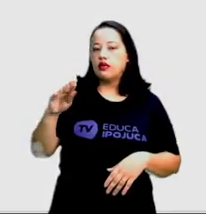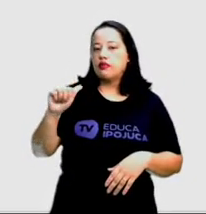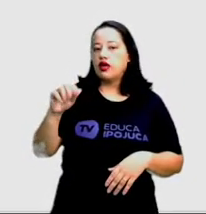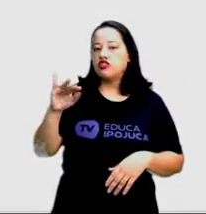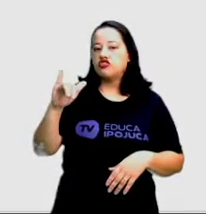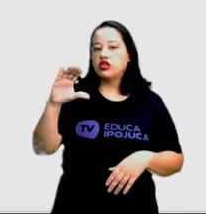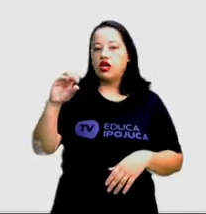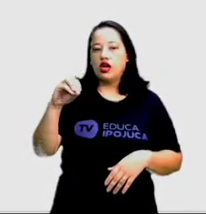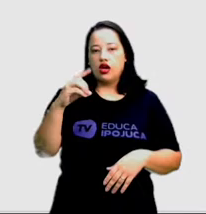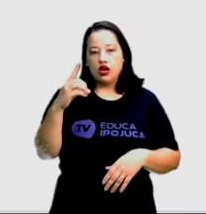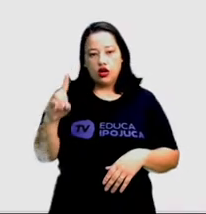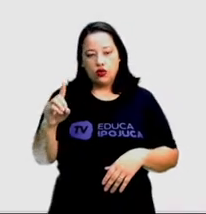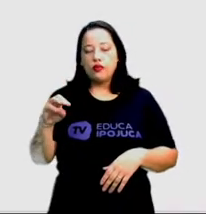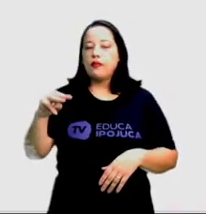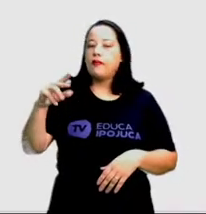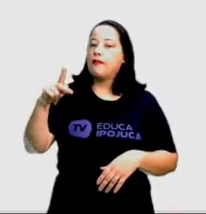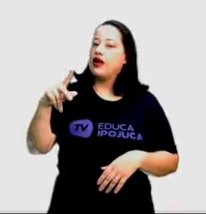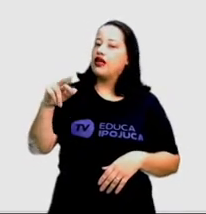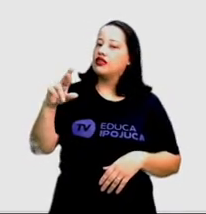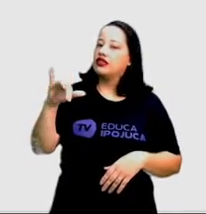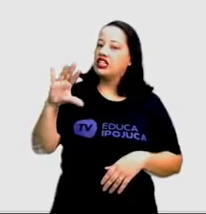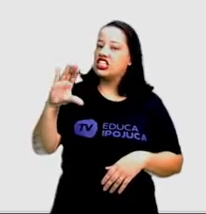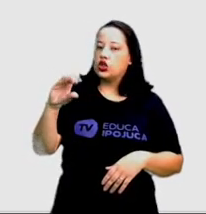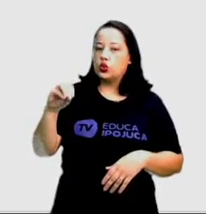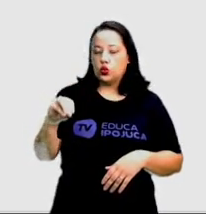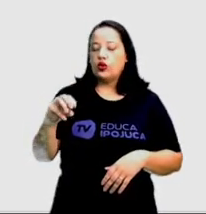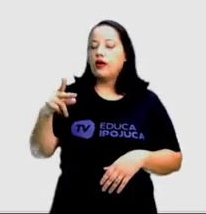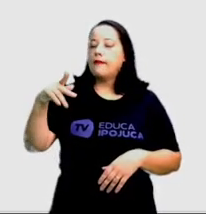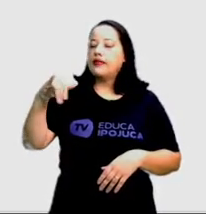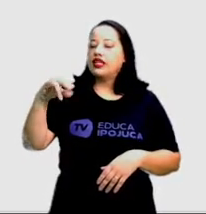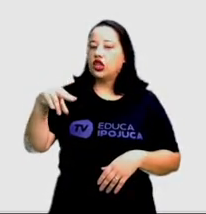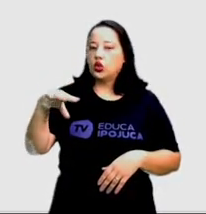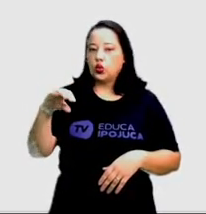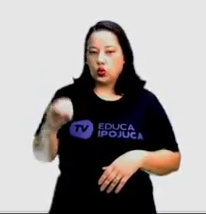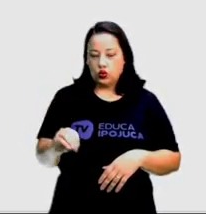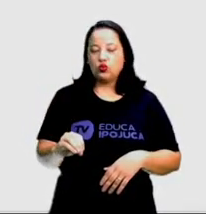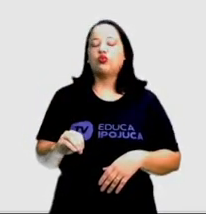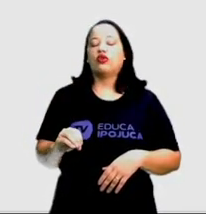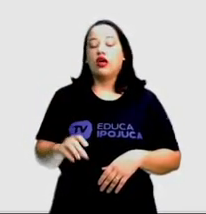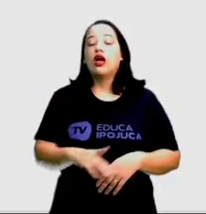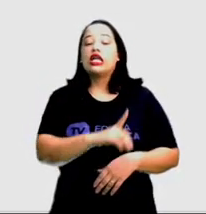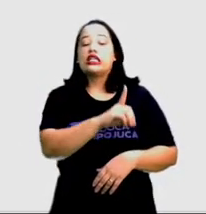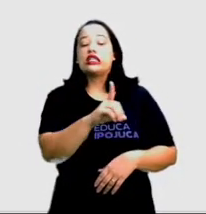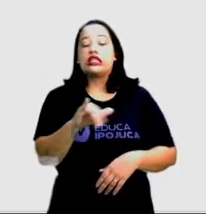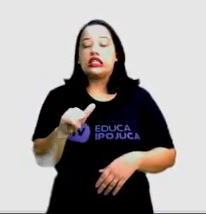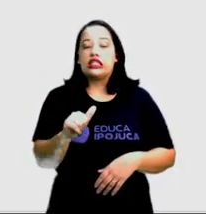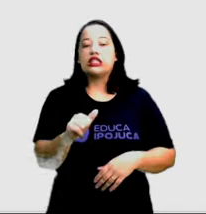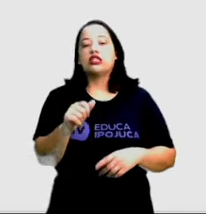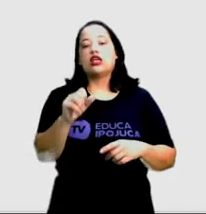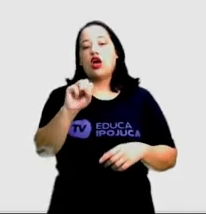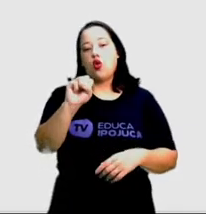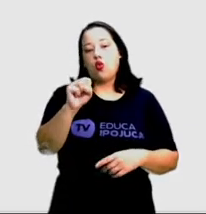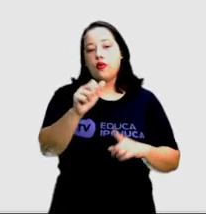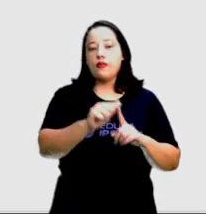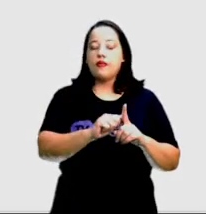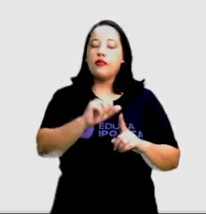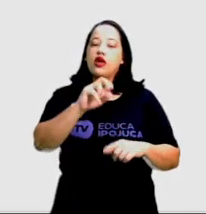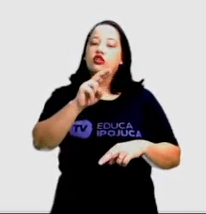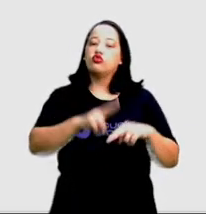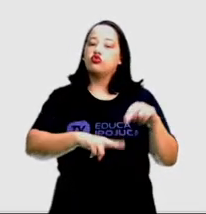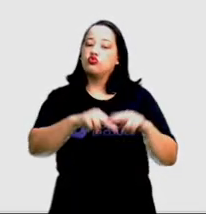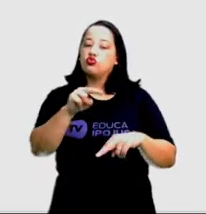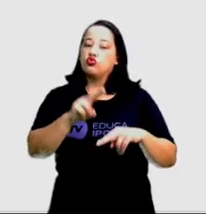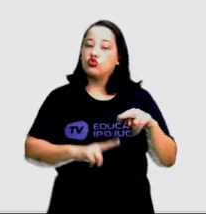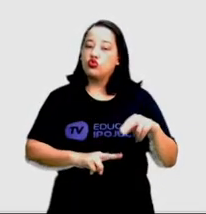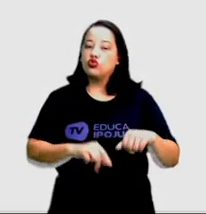Patrício Pinto. Temos a data, dia 8 de junho, a hora, 14 horas, e o